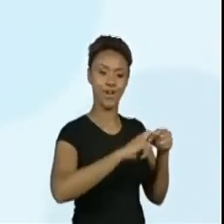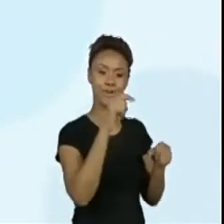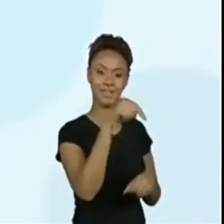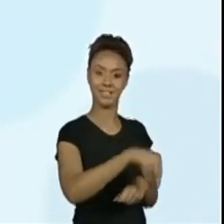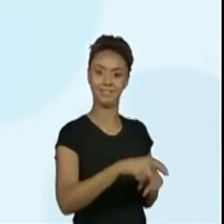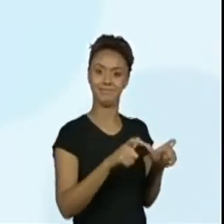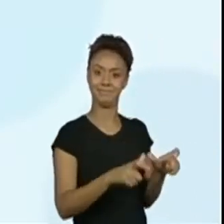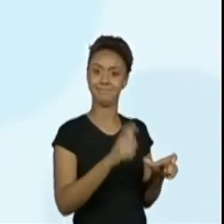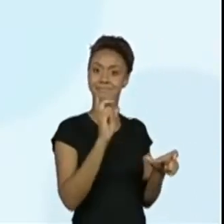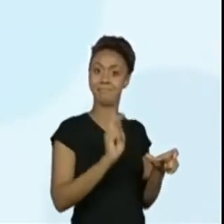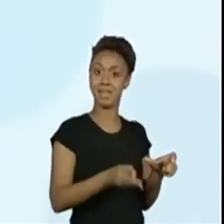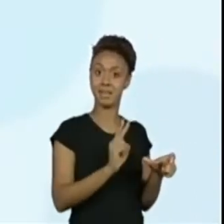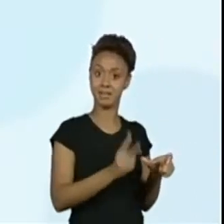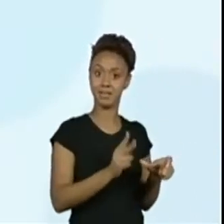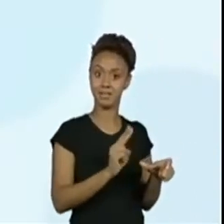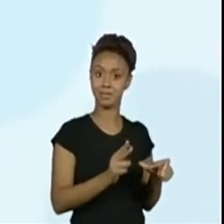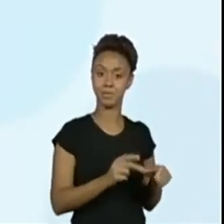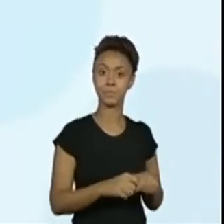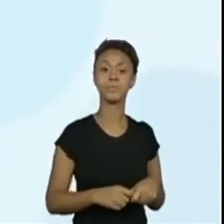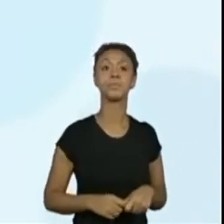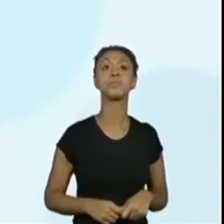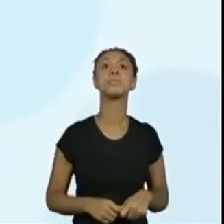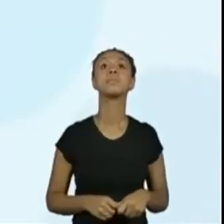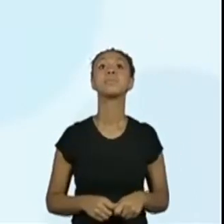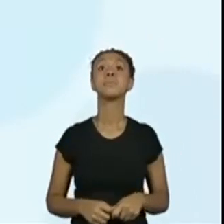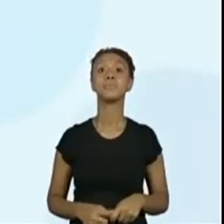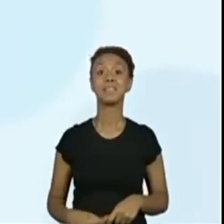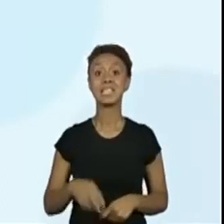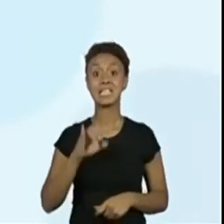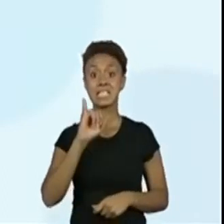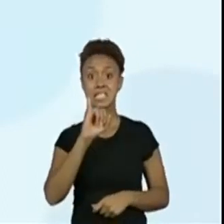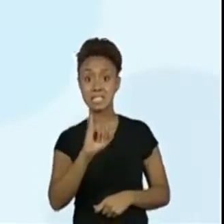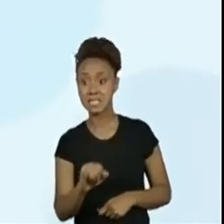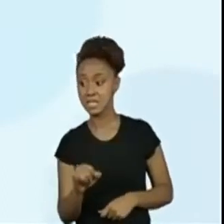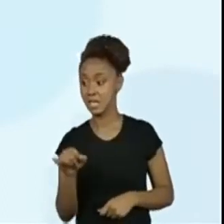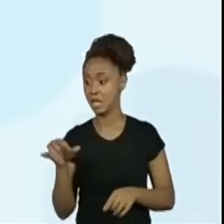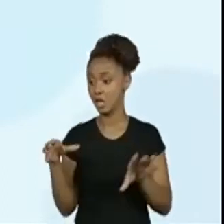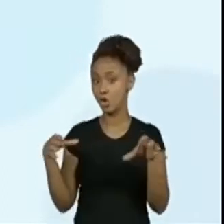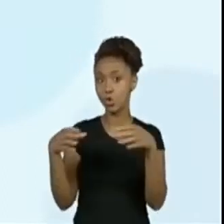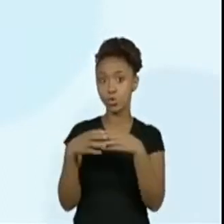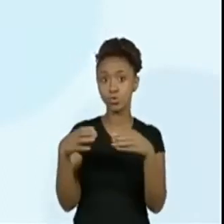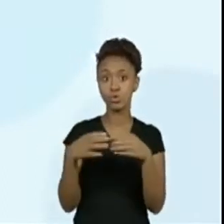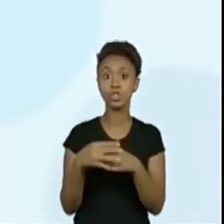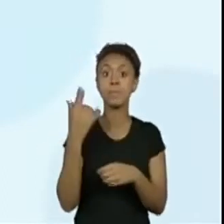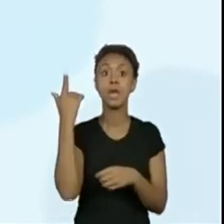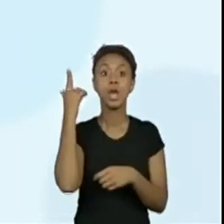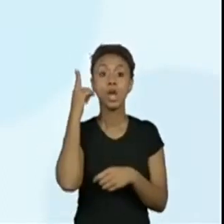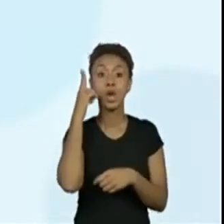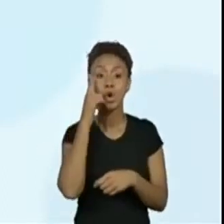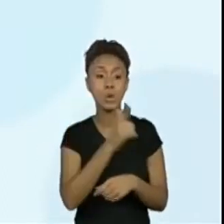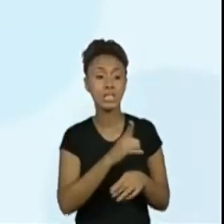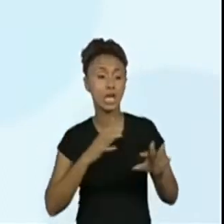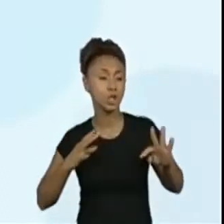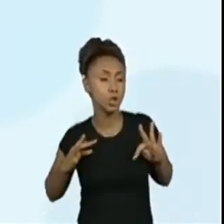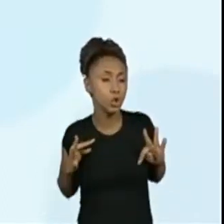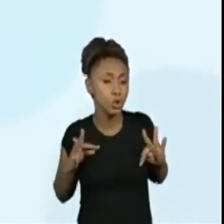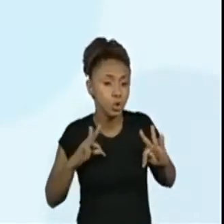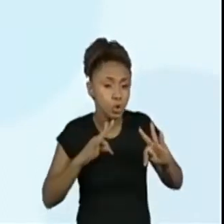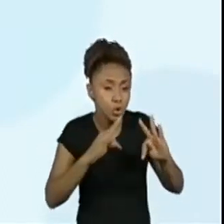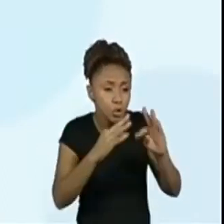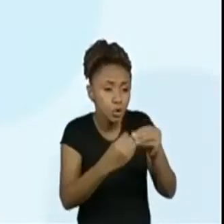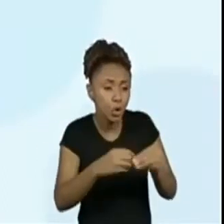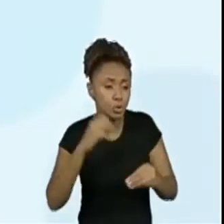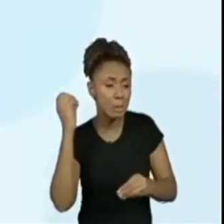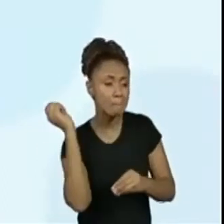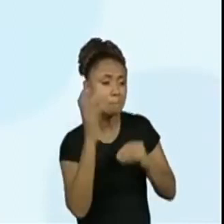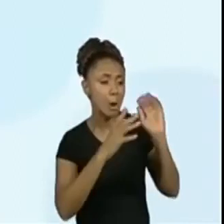inicial. Vence a partida o time que conseguir queimar todos os